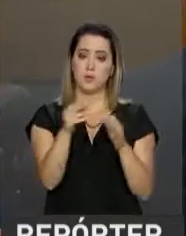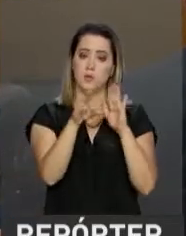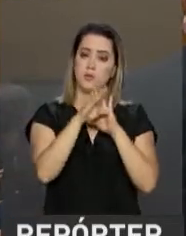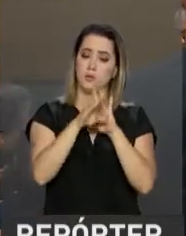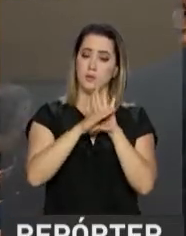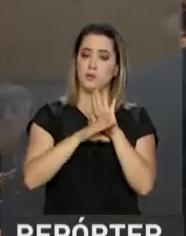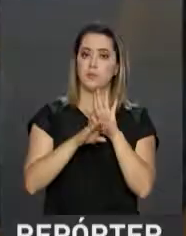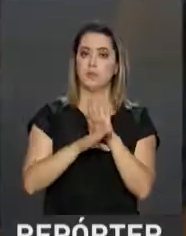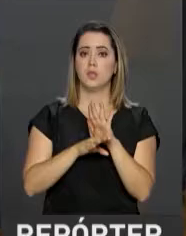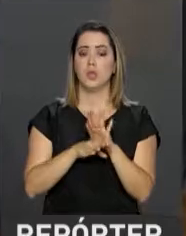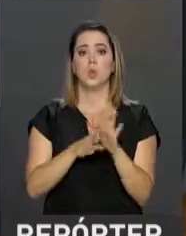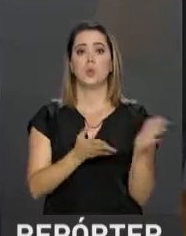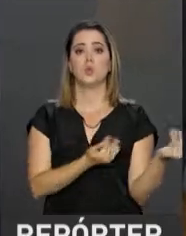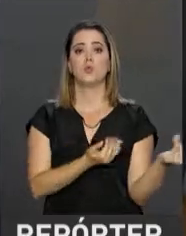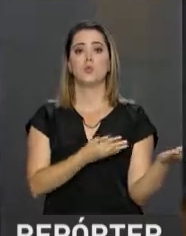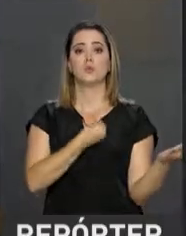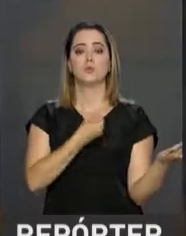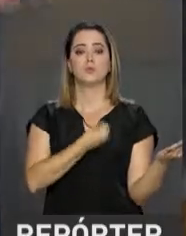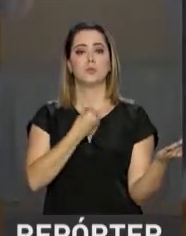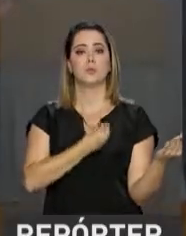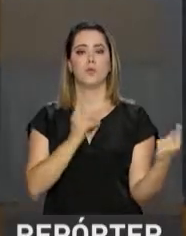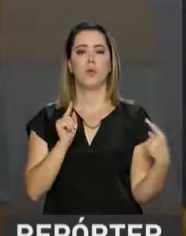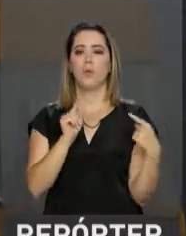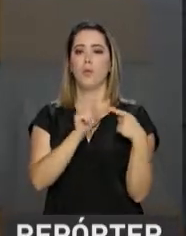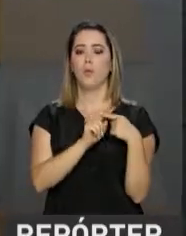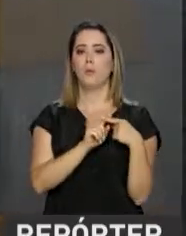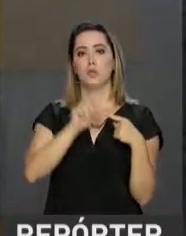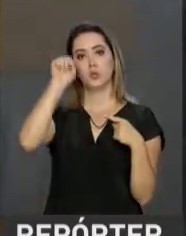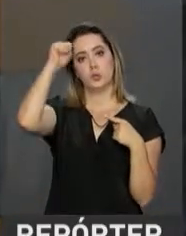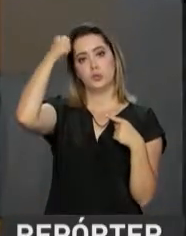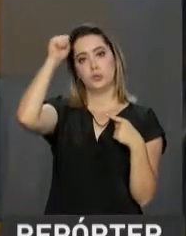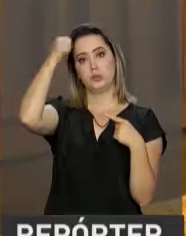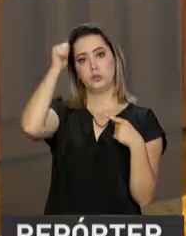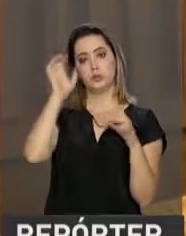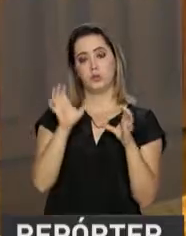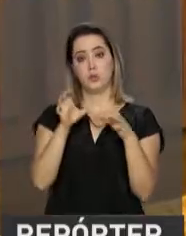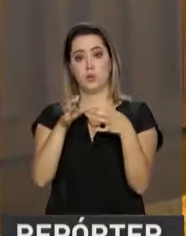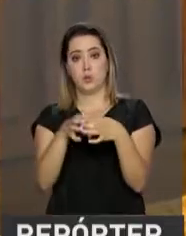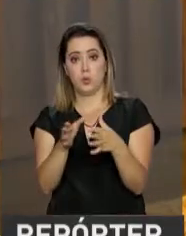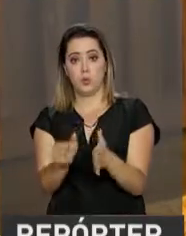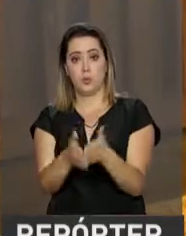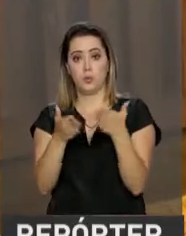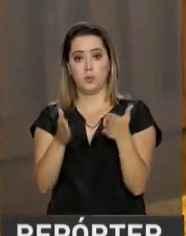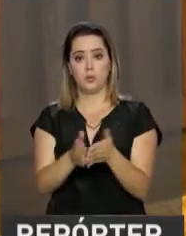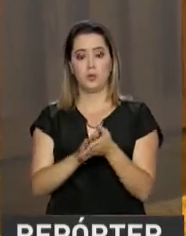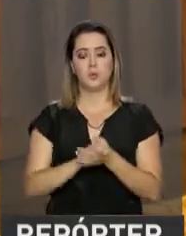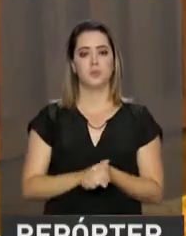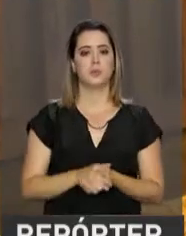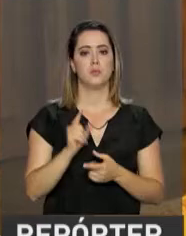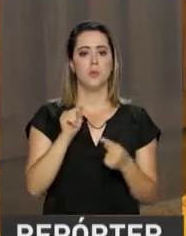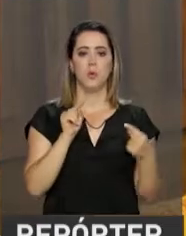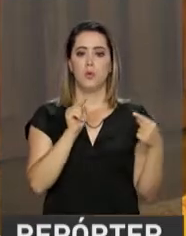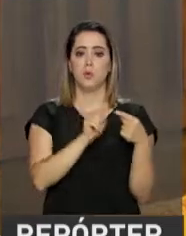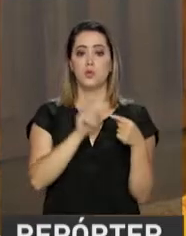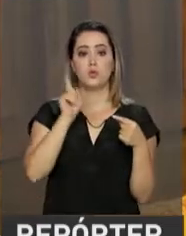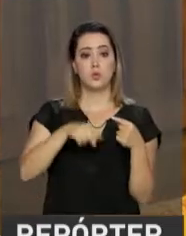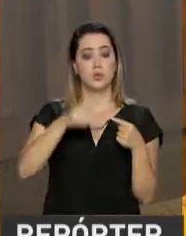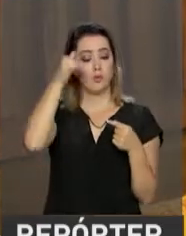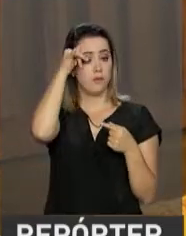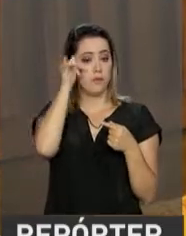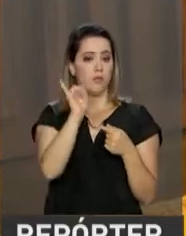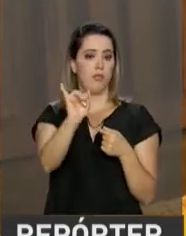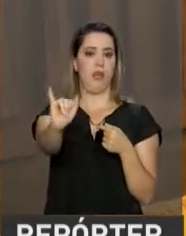juventude viva tocado e negros e moradores das periferias o objetivo do plano é prevenção e não a remedy ação